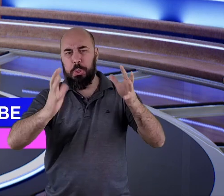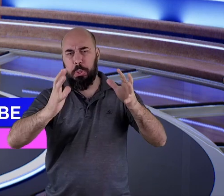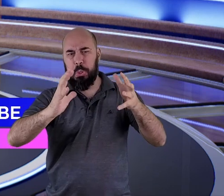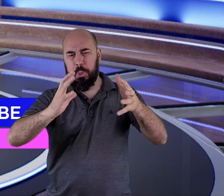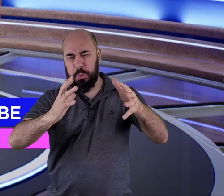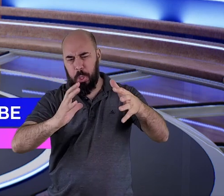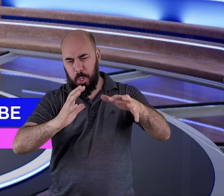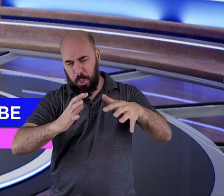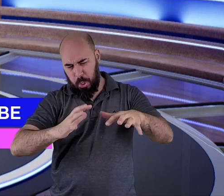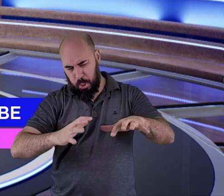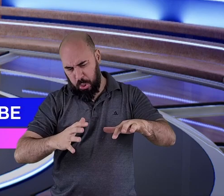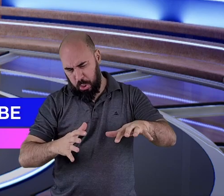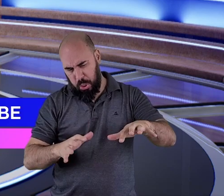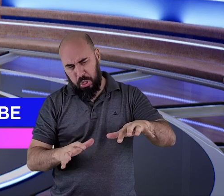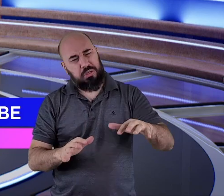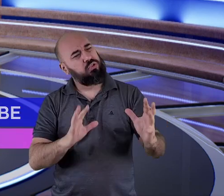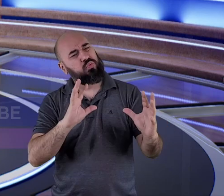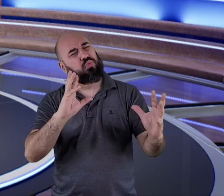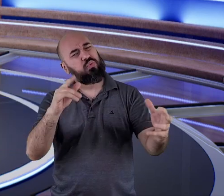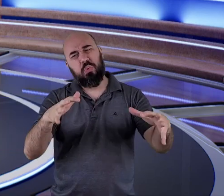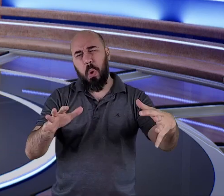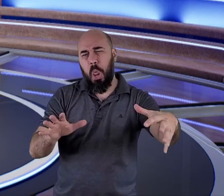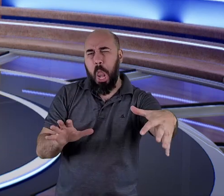todas as colinas estremeciam.